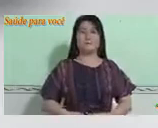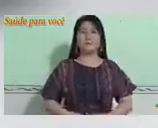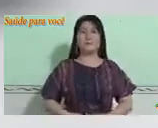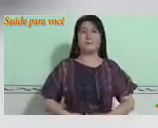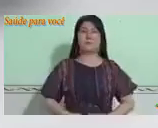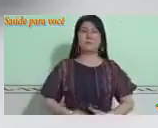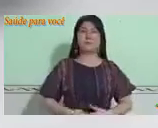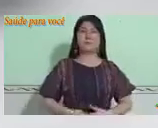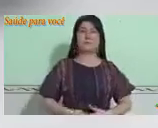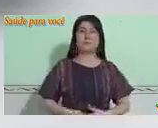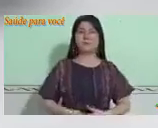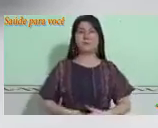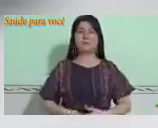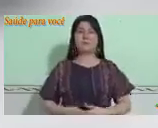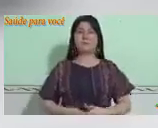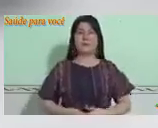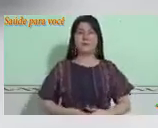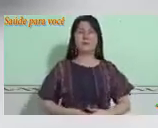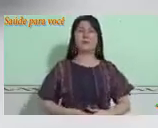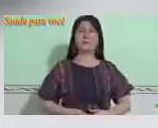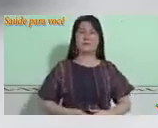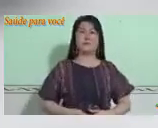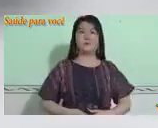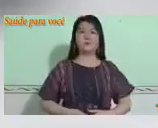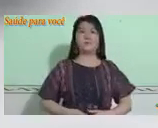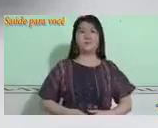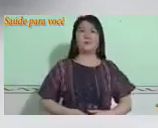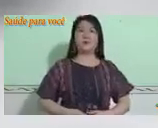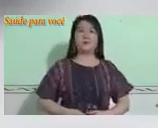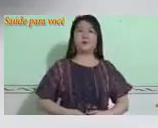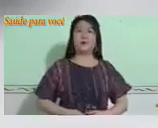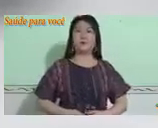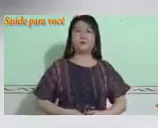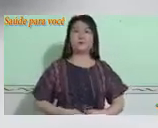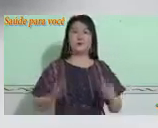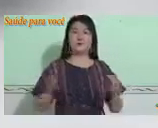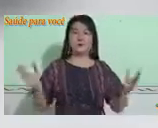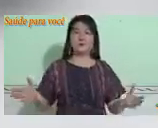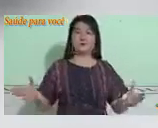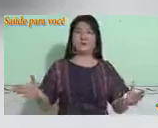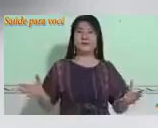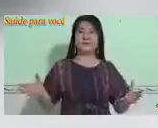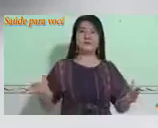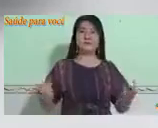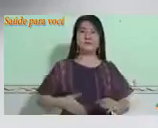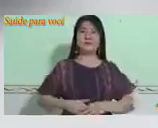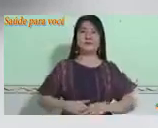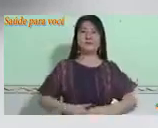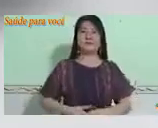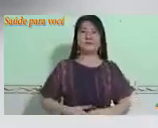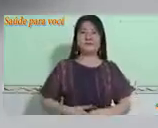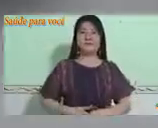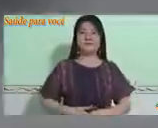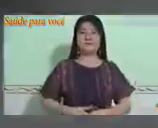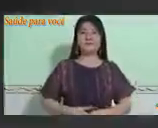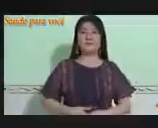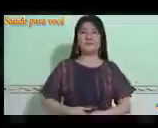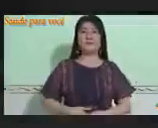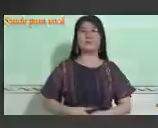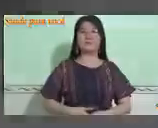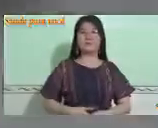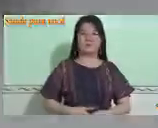ponto e vírgula, o bebê não mexe os braços ou as pernas, ponto e vírgula, o bebê ficou muito calmo, vírgula, apáticos em